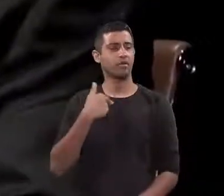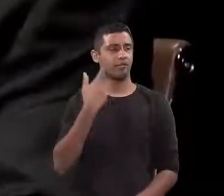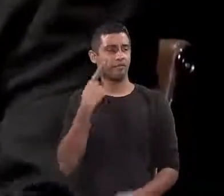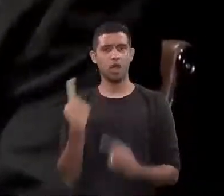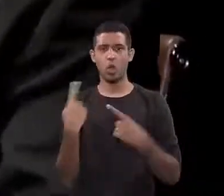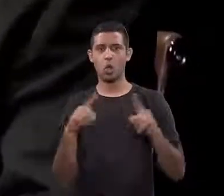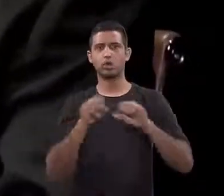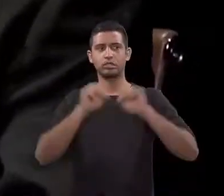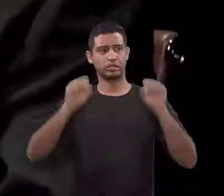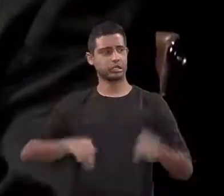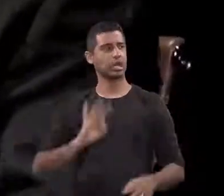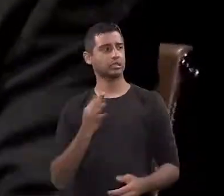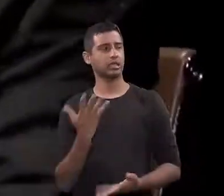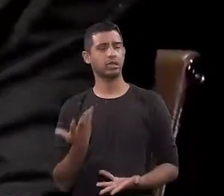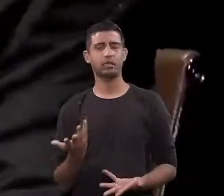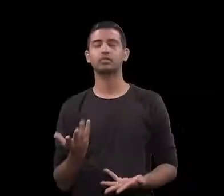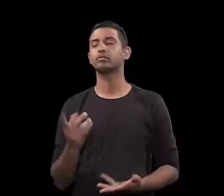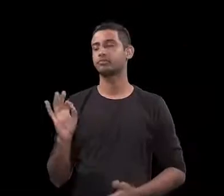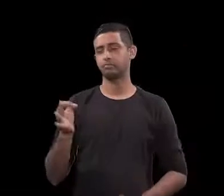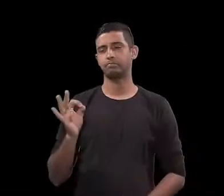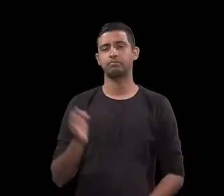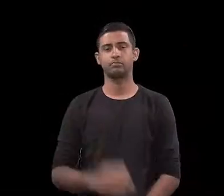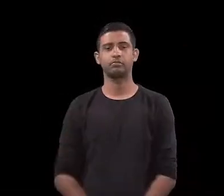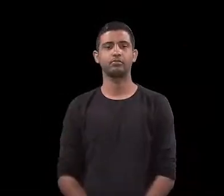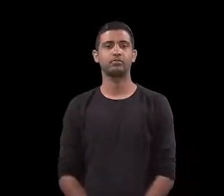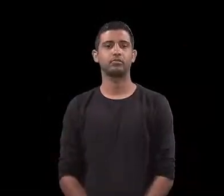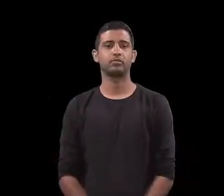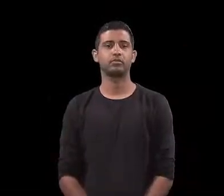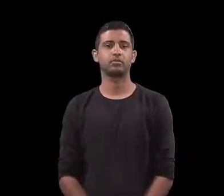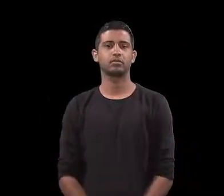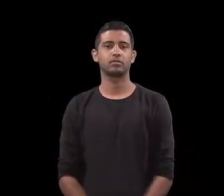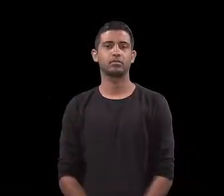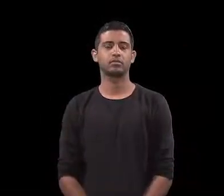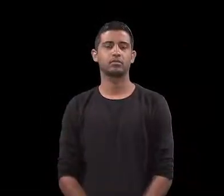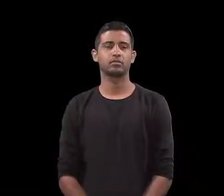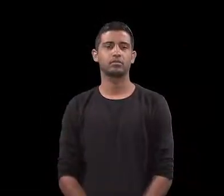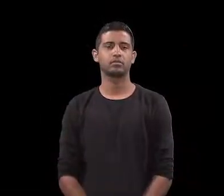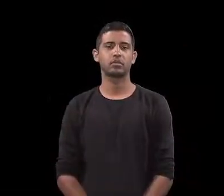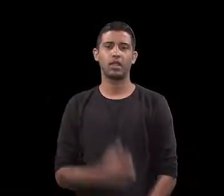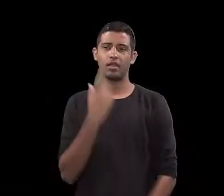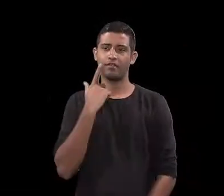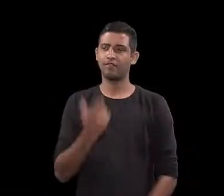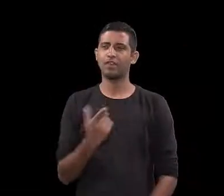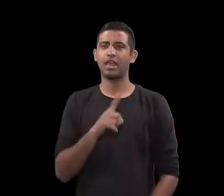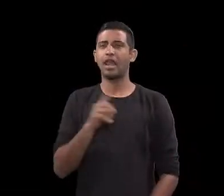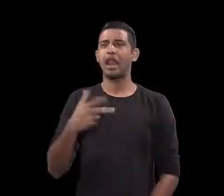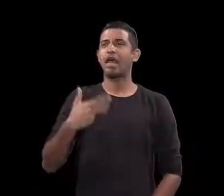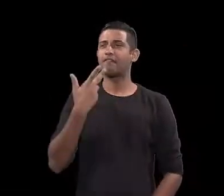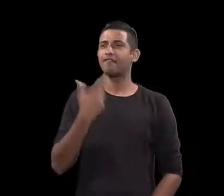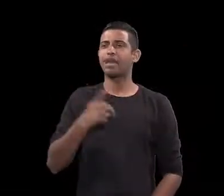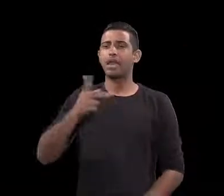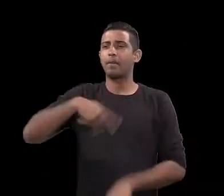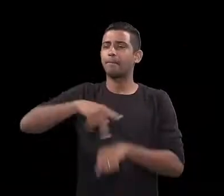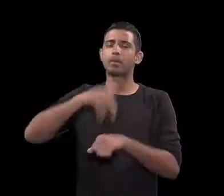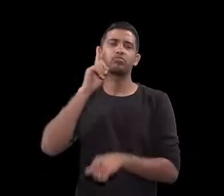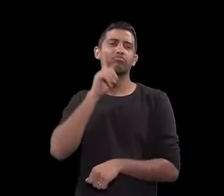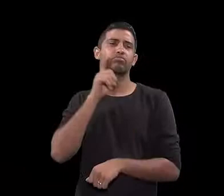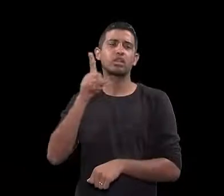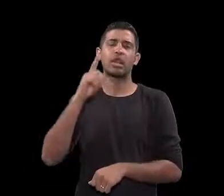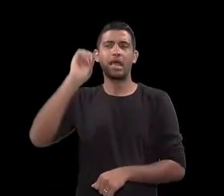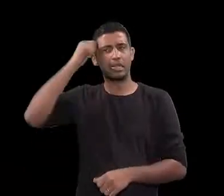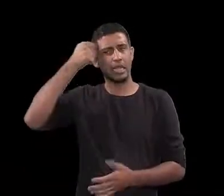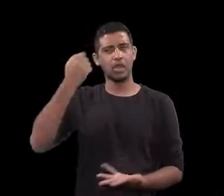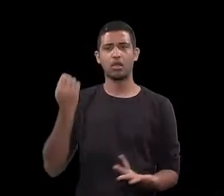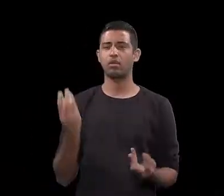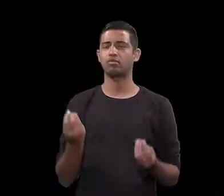música que era contra o sistema. Claro, claro. Então, a relação com o movimento negro nos Estados